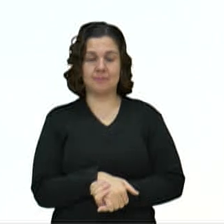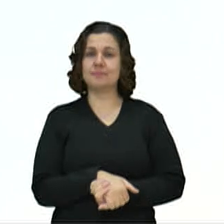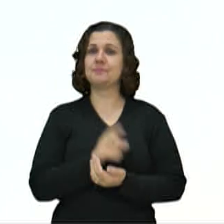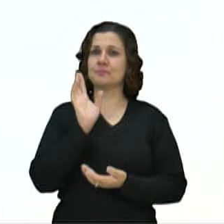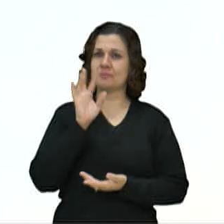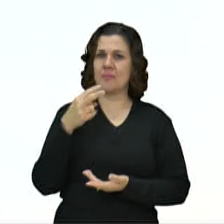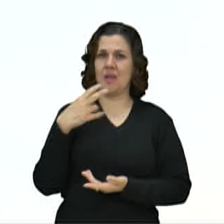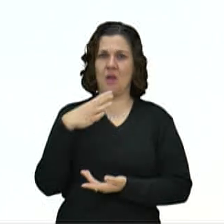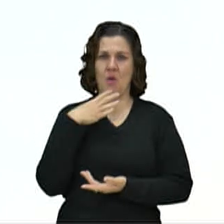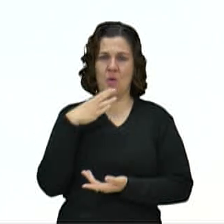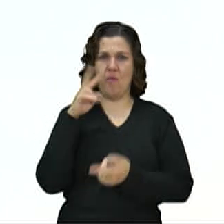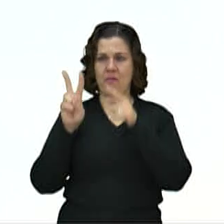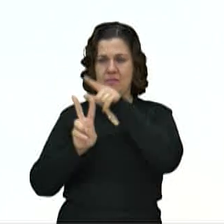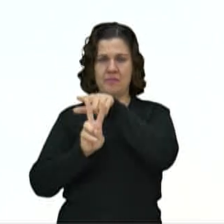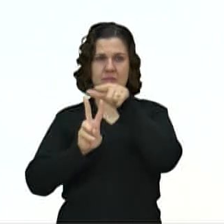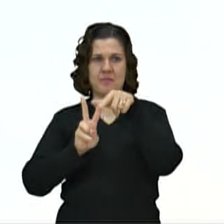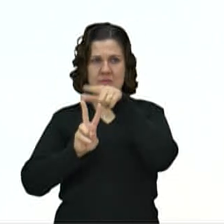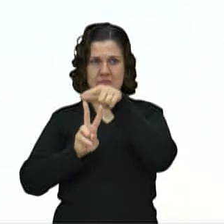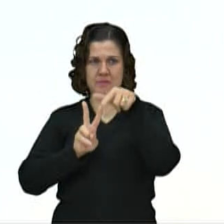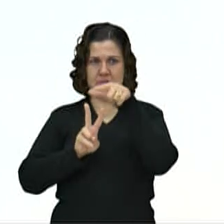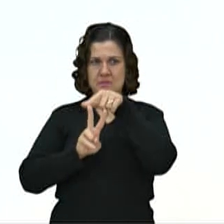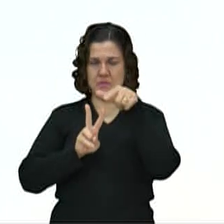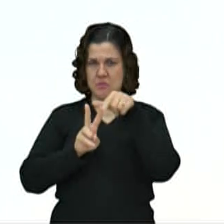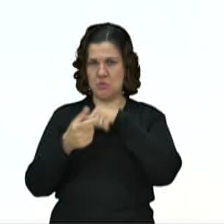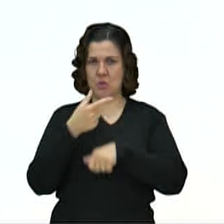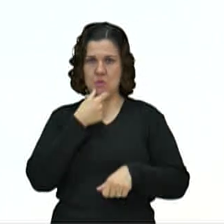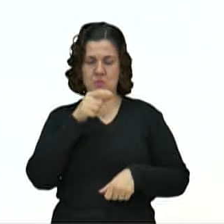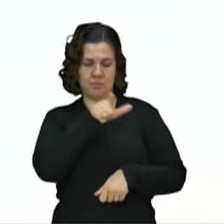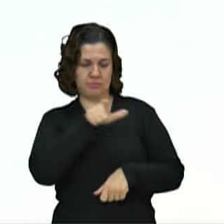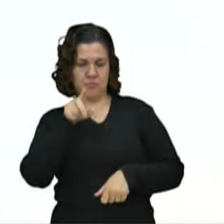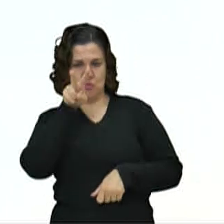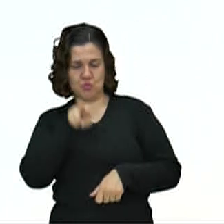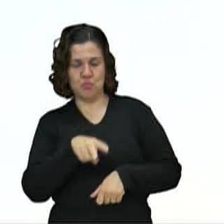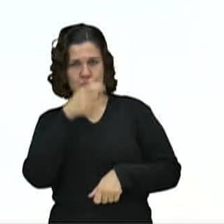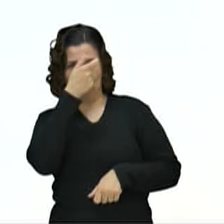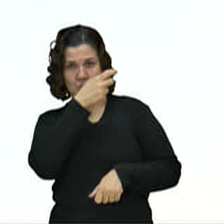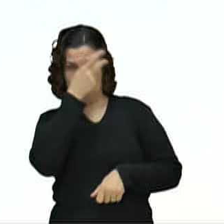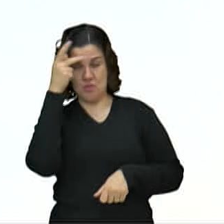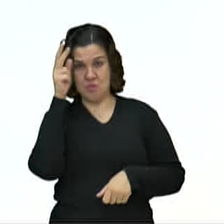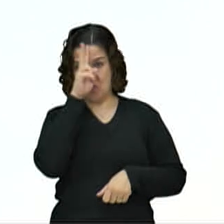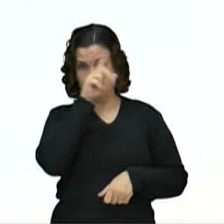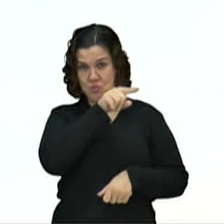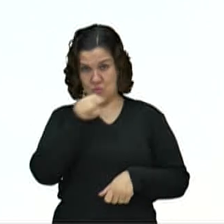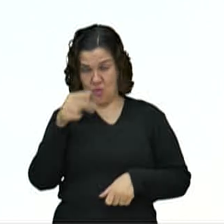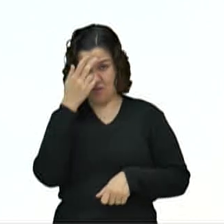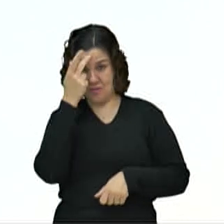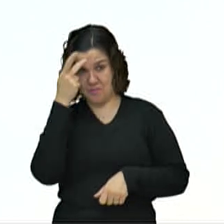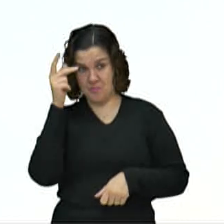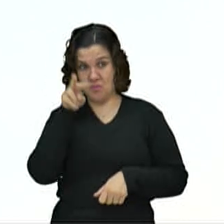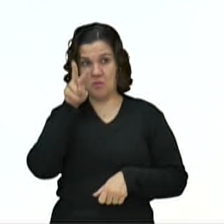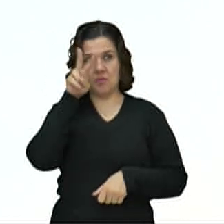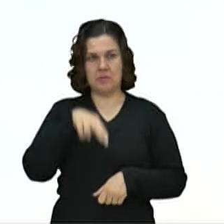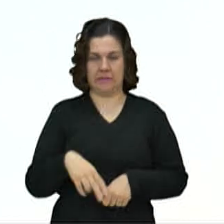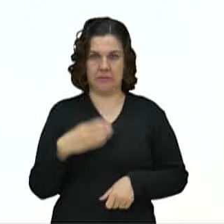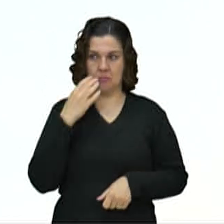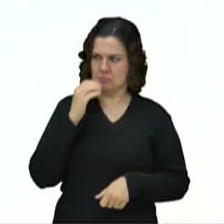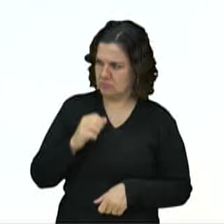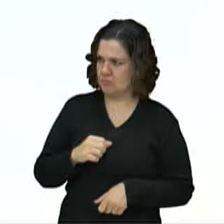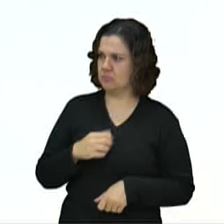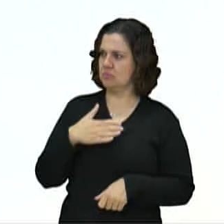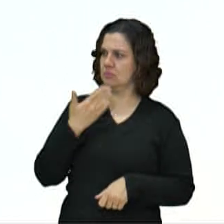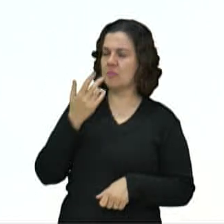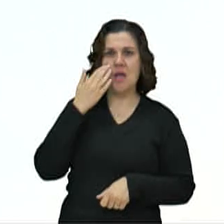Já viu essas duas figuras aí juntas, aí, esses dois personagens da história aí? Sabe quem é? Só de olhar assim, bater o